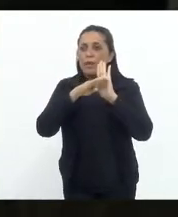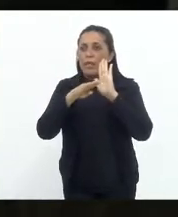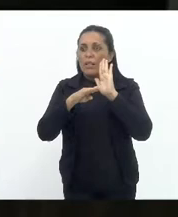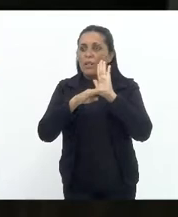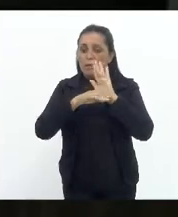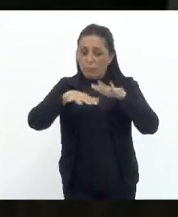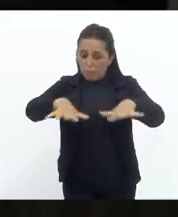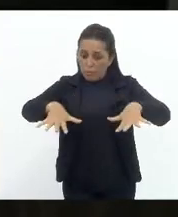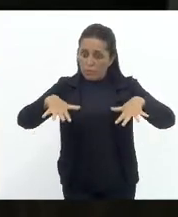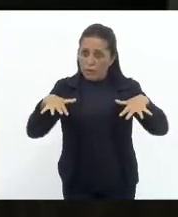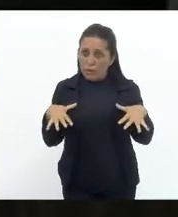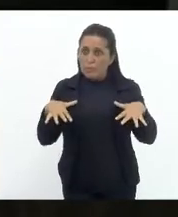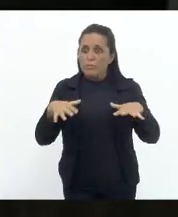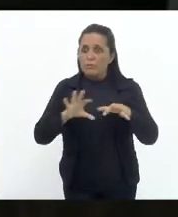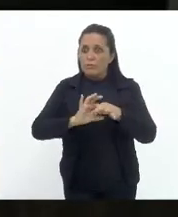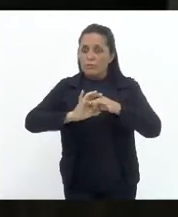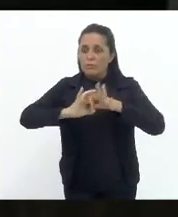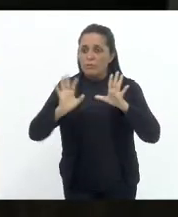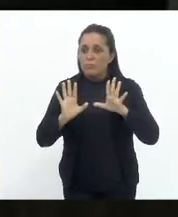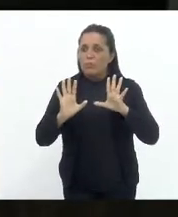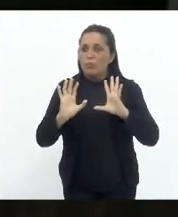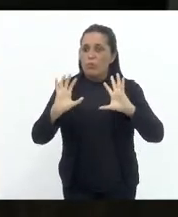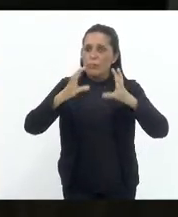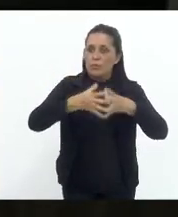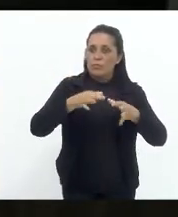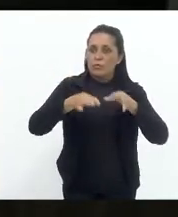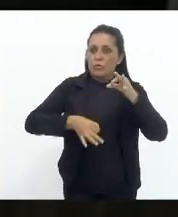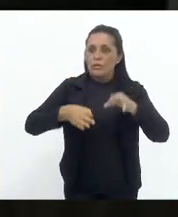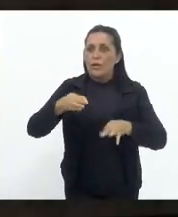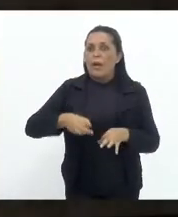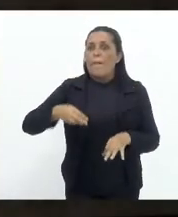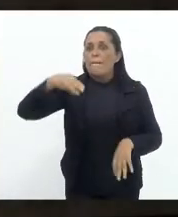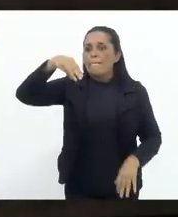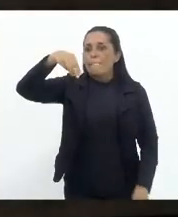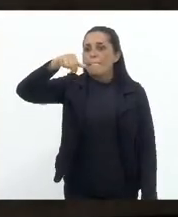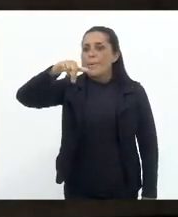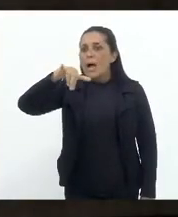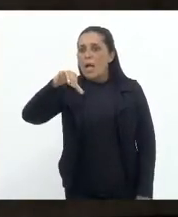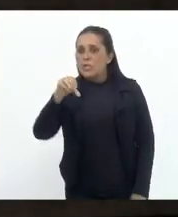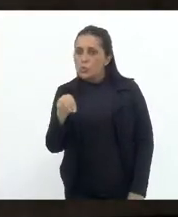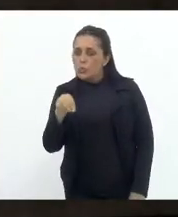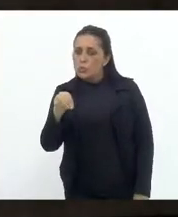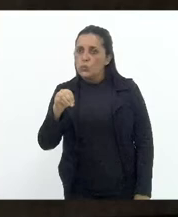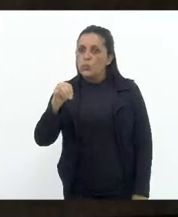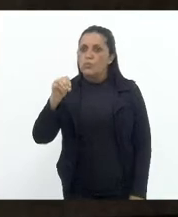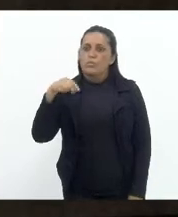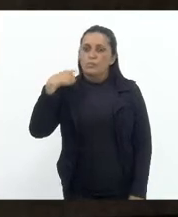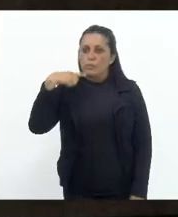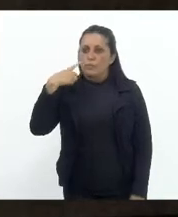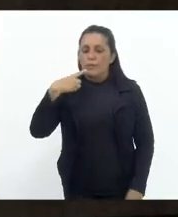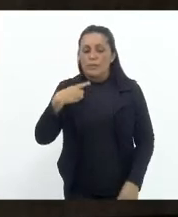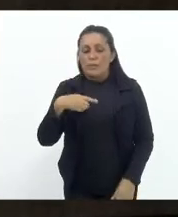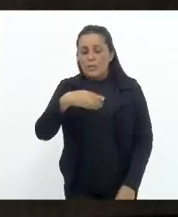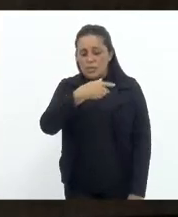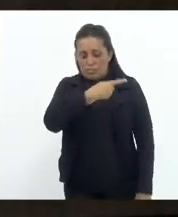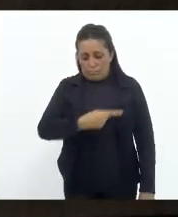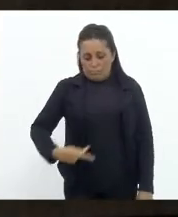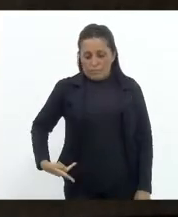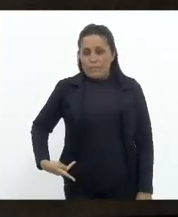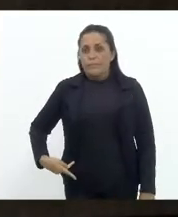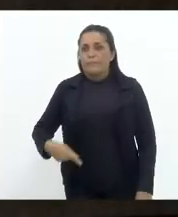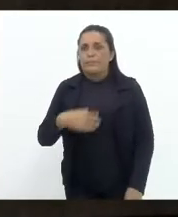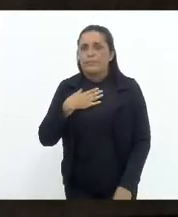de plenário para emitir parecer pela comissão de concessão Justiça Deputado Márcio Pacheco o seu presidente o